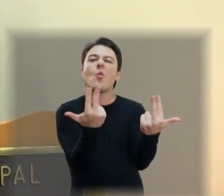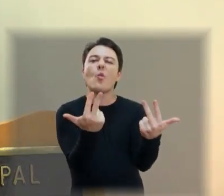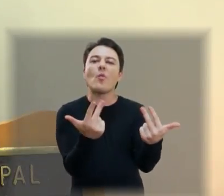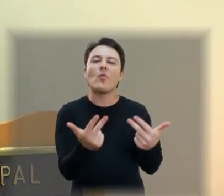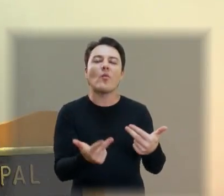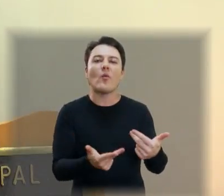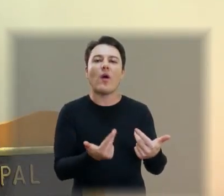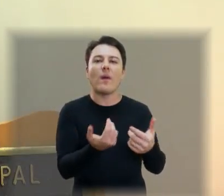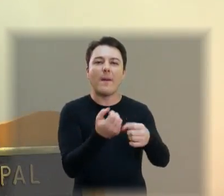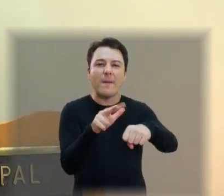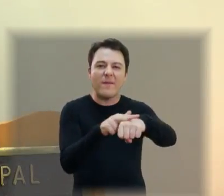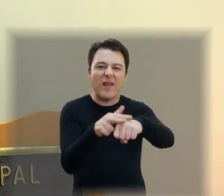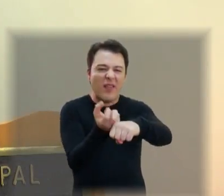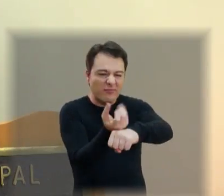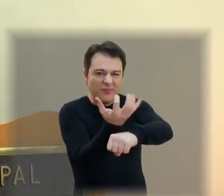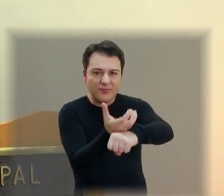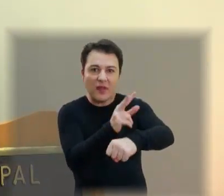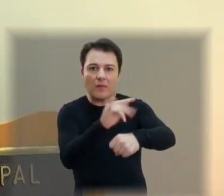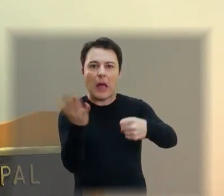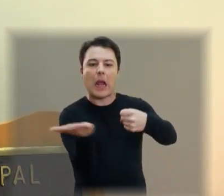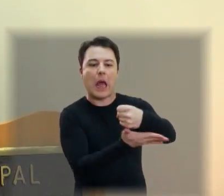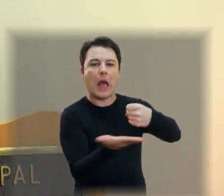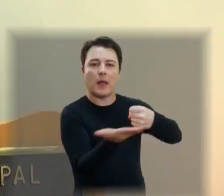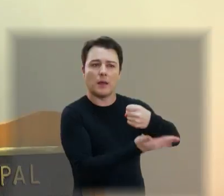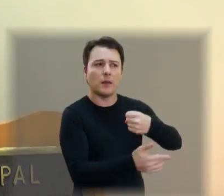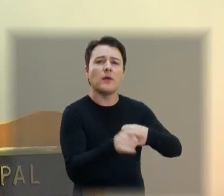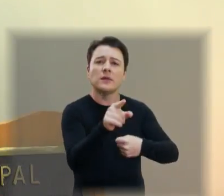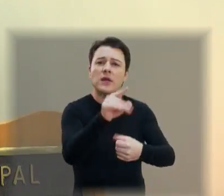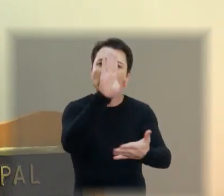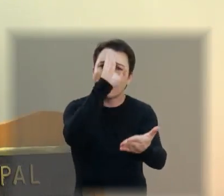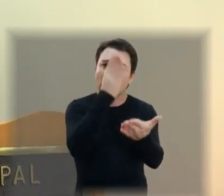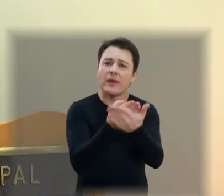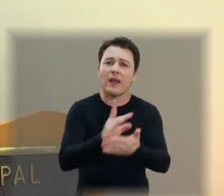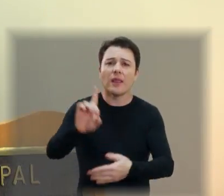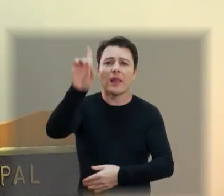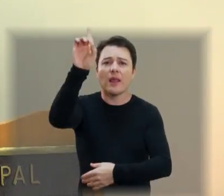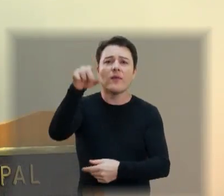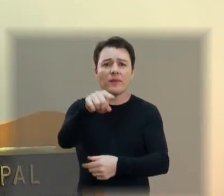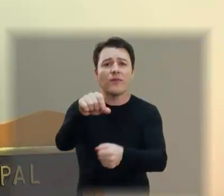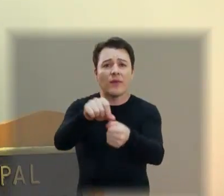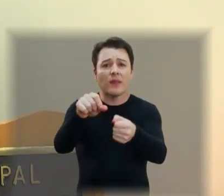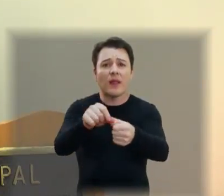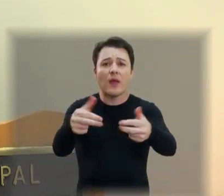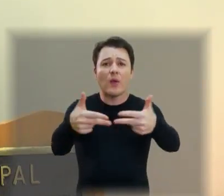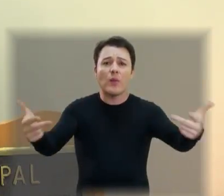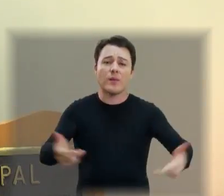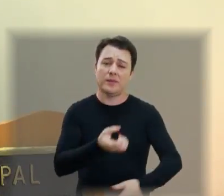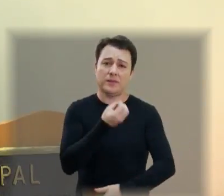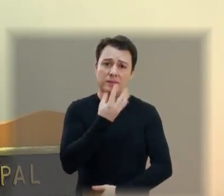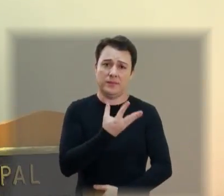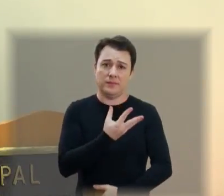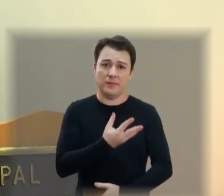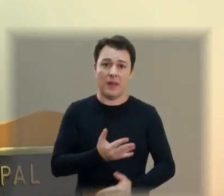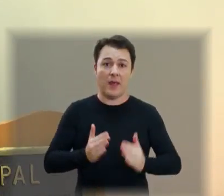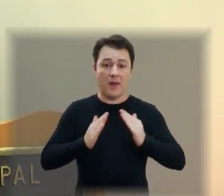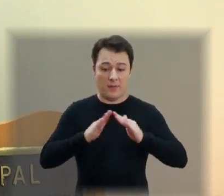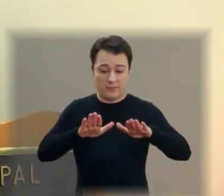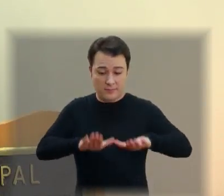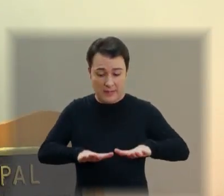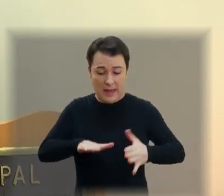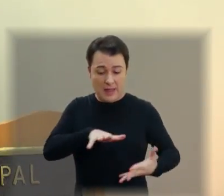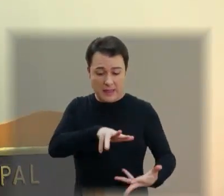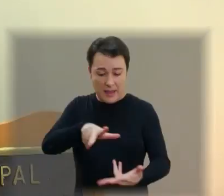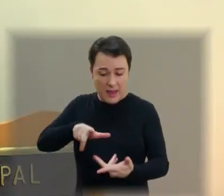como verdura. Confia no Senhor e faz o bem. Habita na terra e